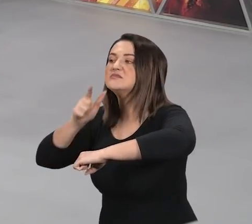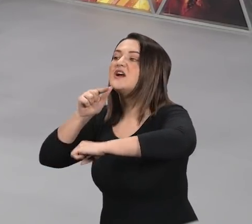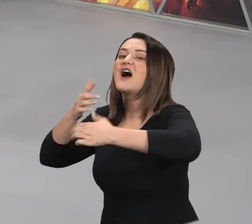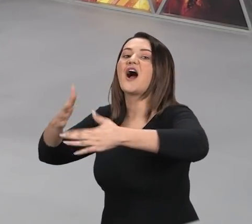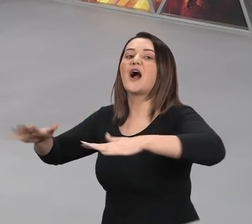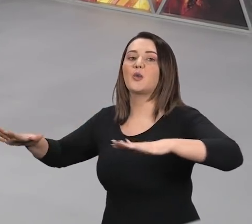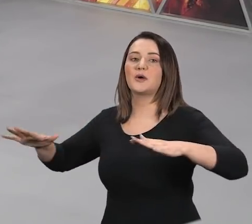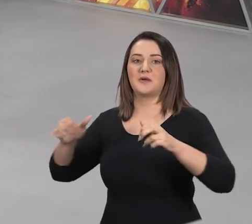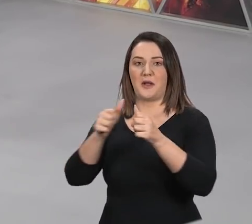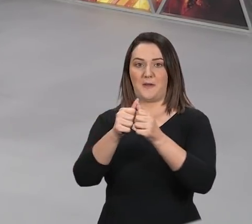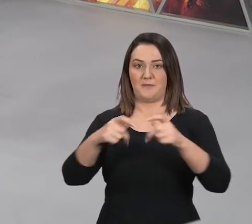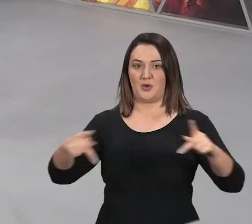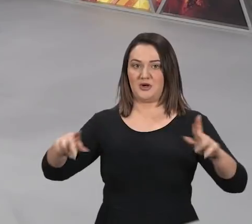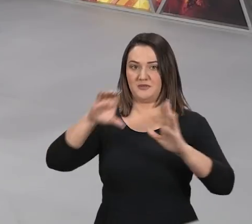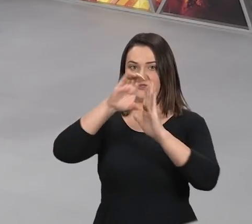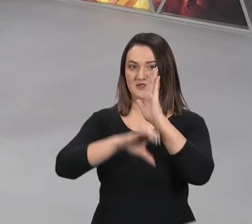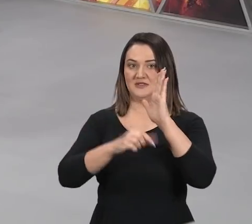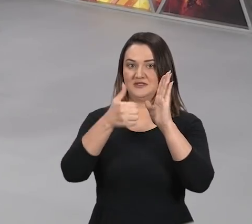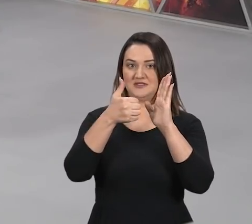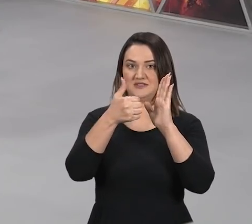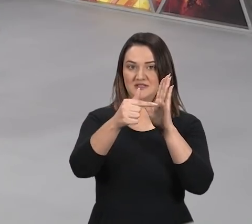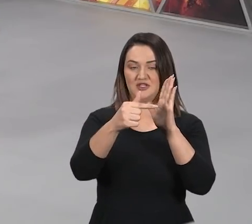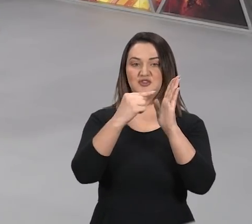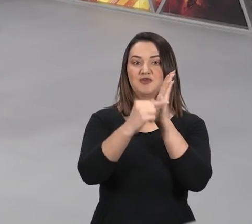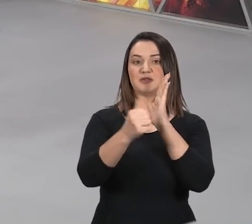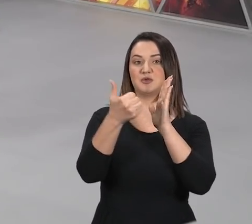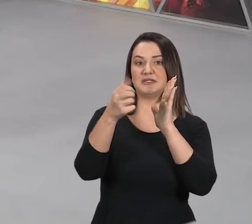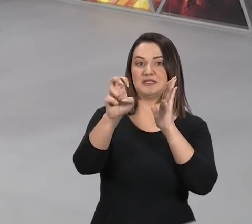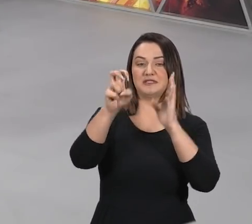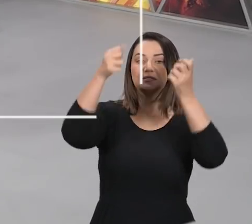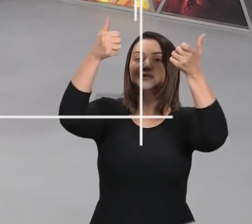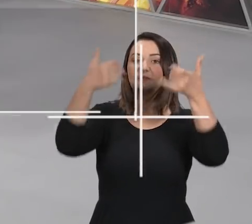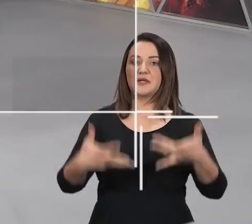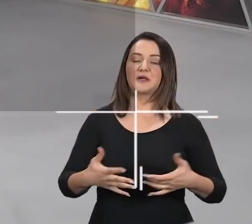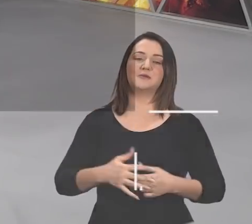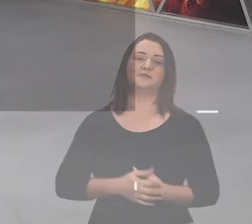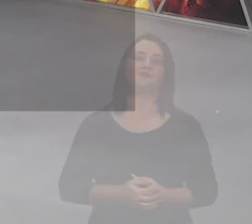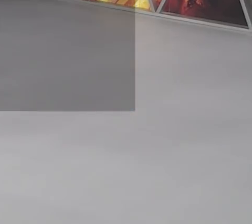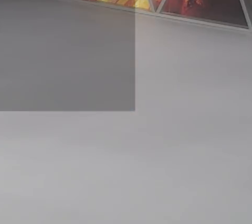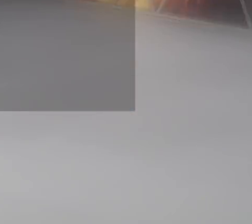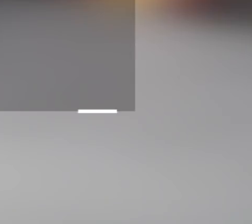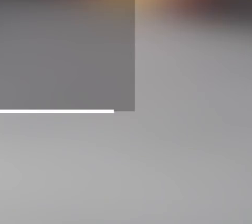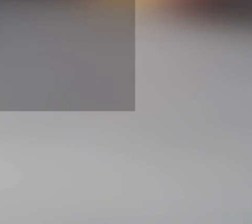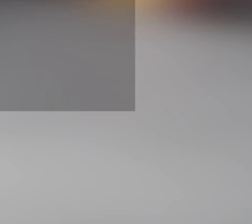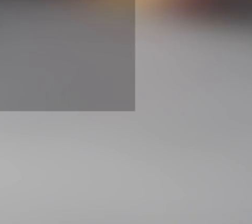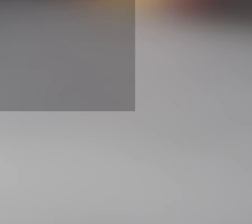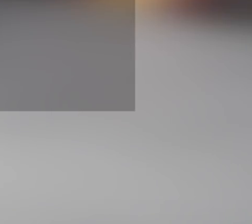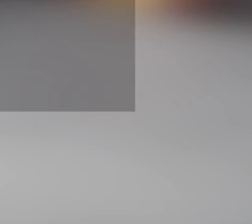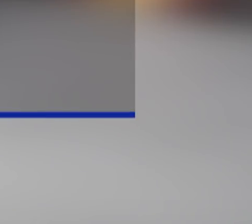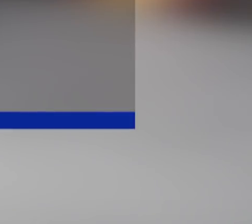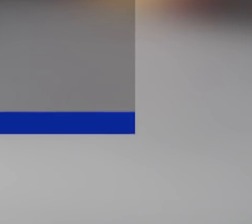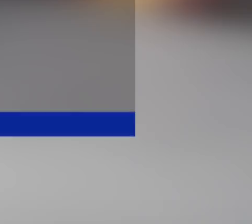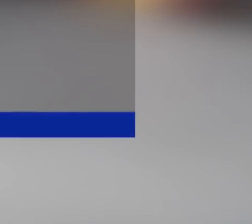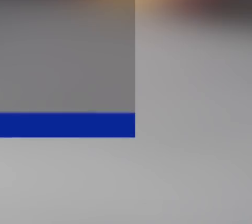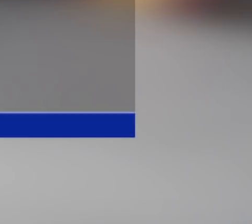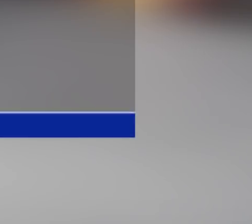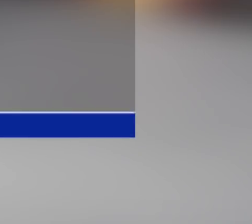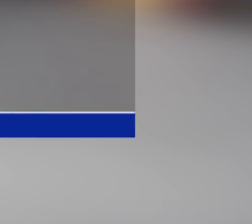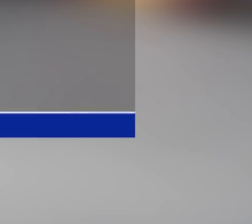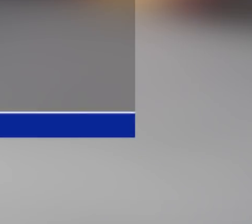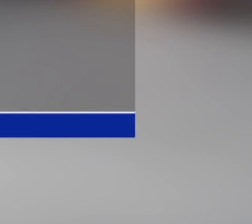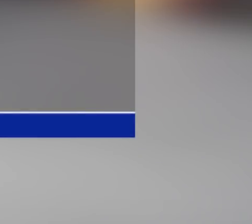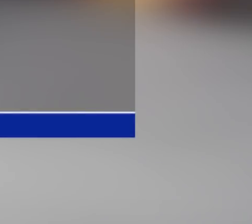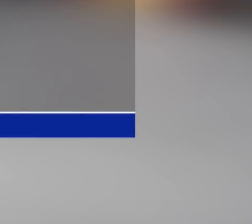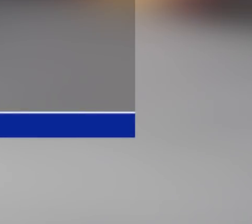ver o que significa água. Apocalipse 17, verso 15, fala assim: falou-me ainda, as águas